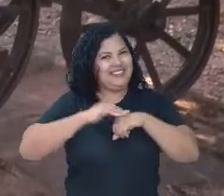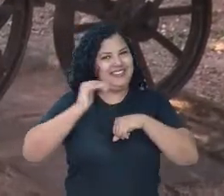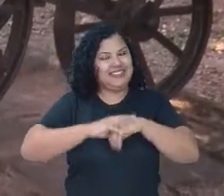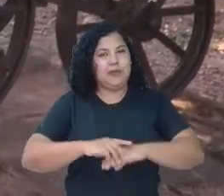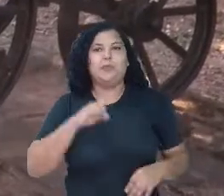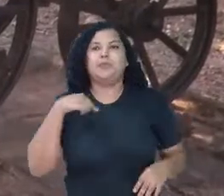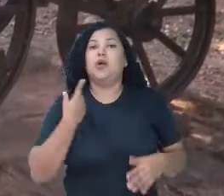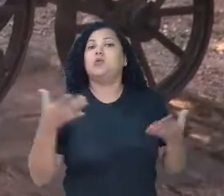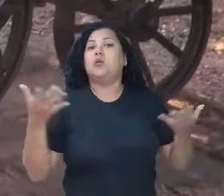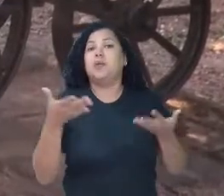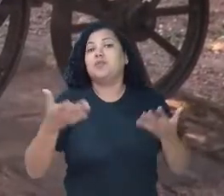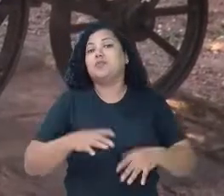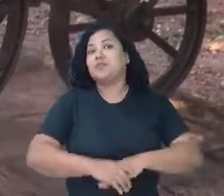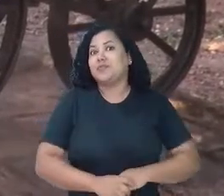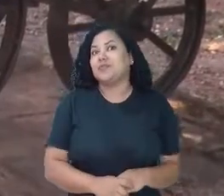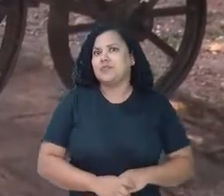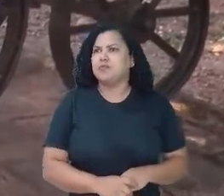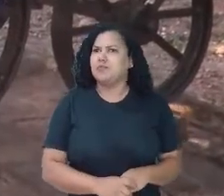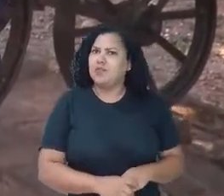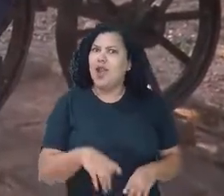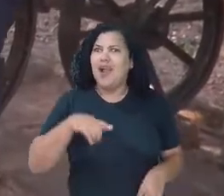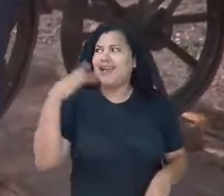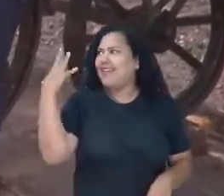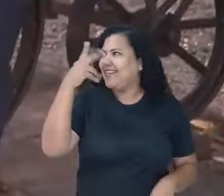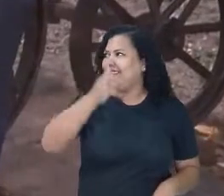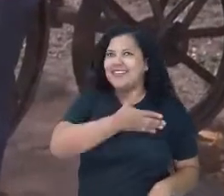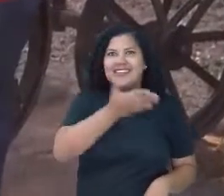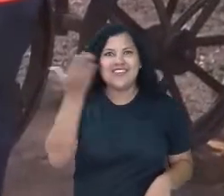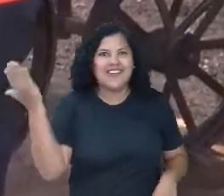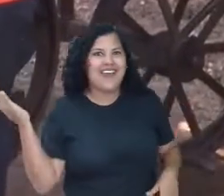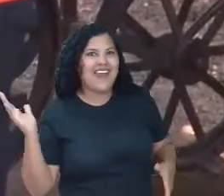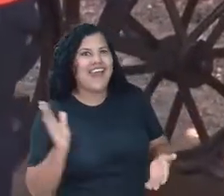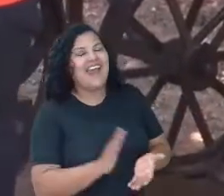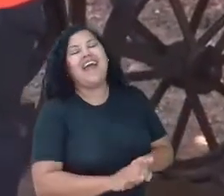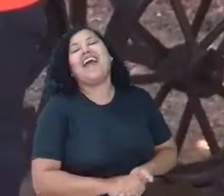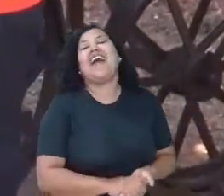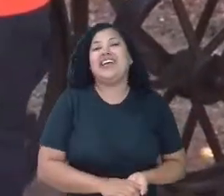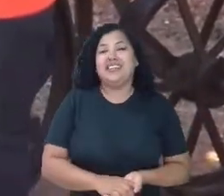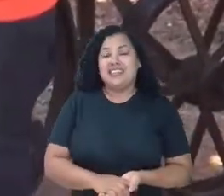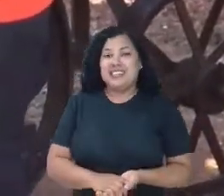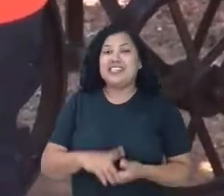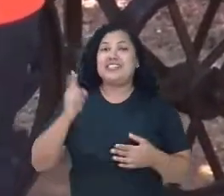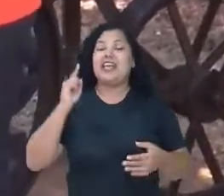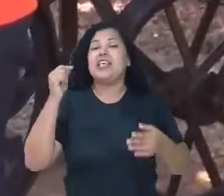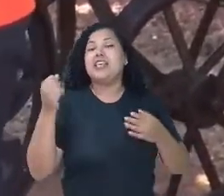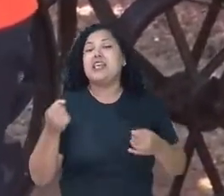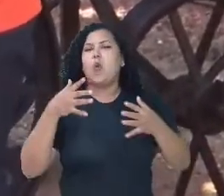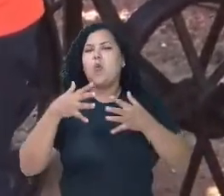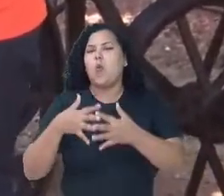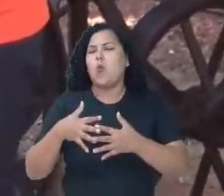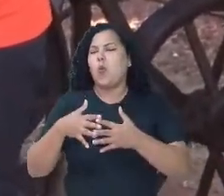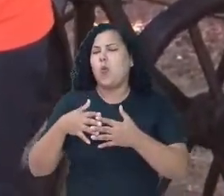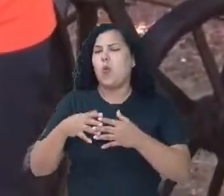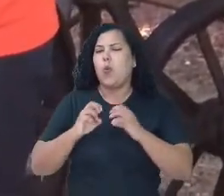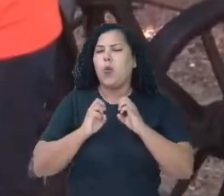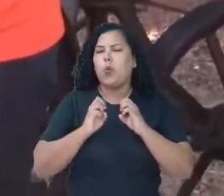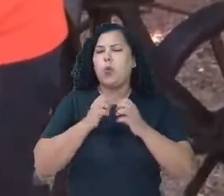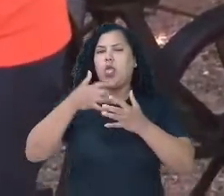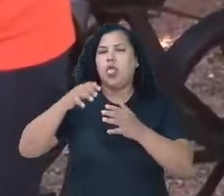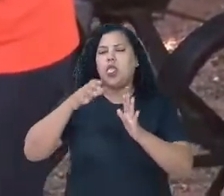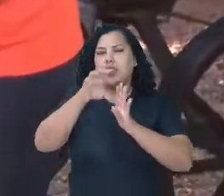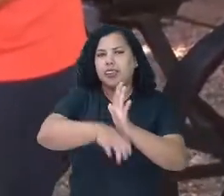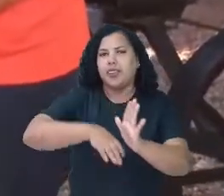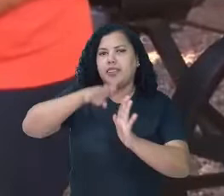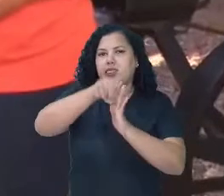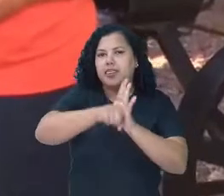começou logo aqui, ó, em frente a uma peça. Que coisa linda! São a locomotiva do século XIX. A gente vai ver aqui no